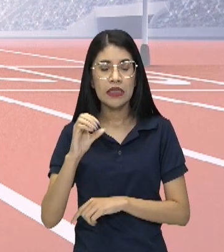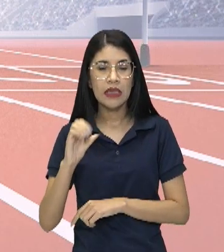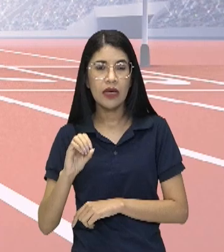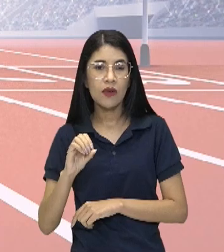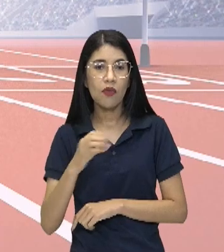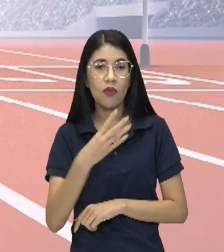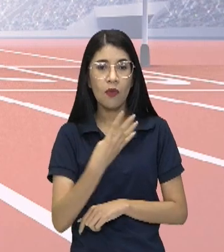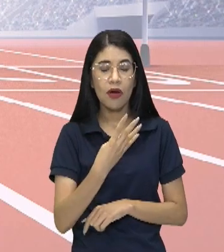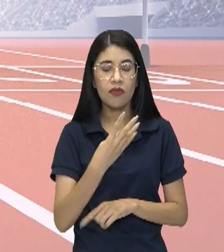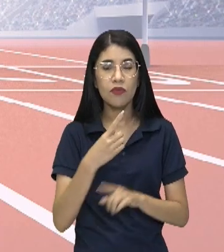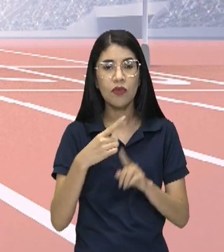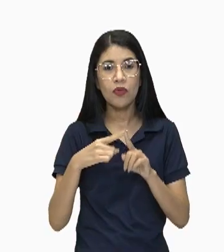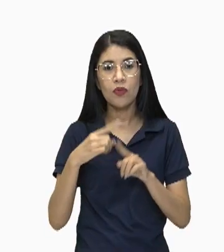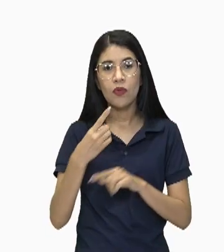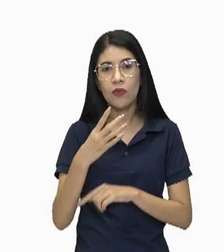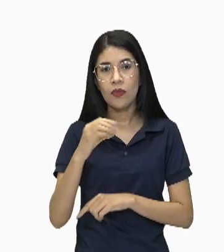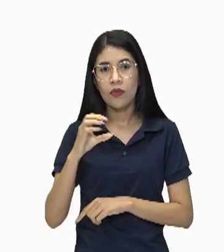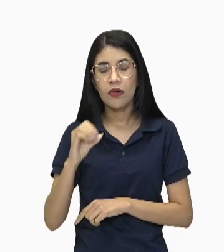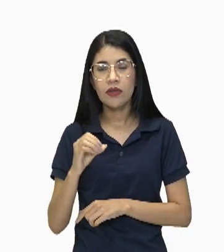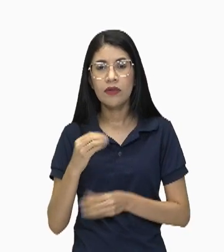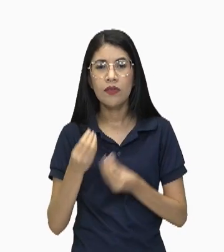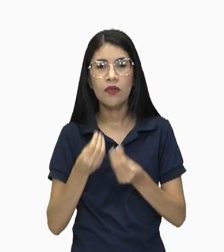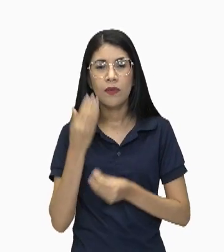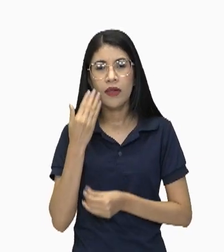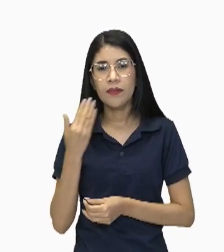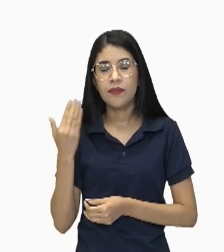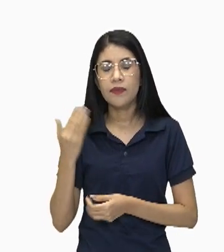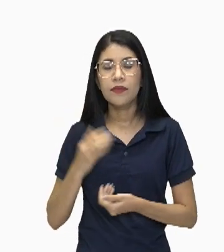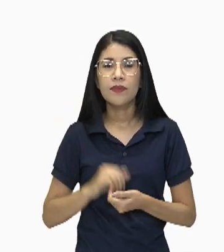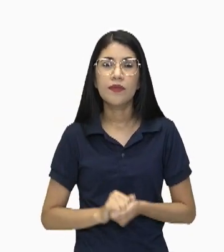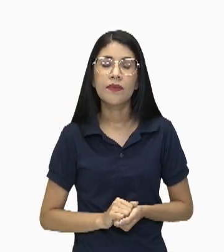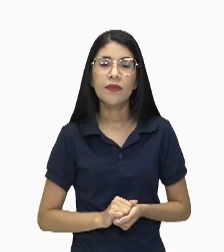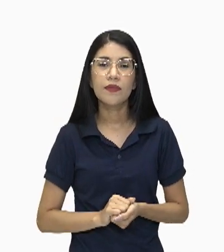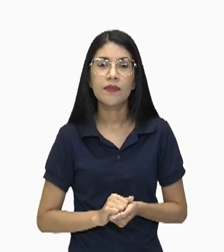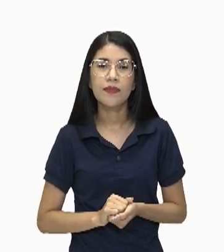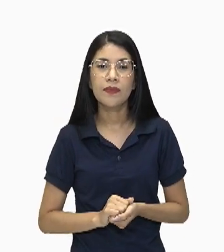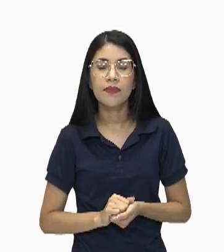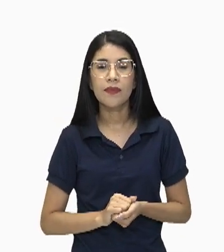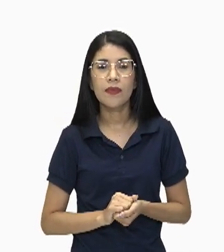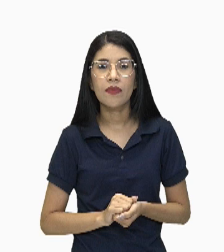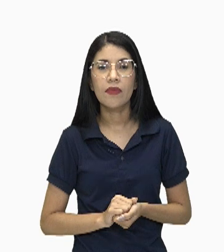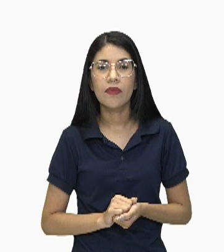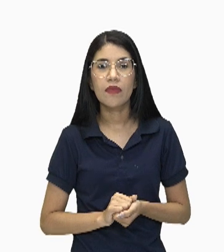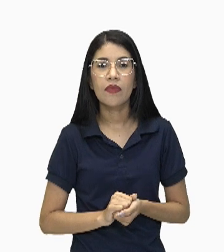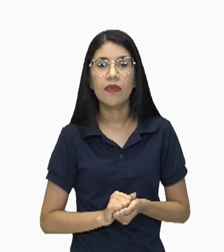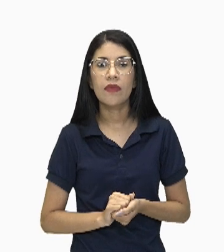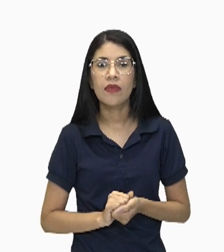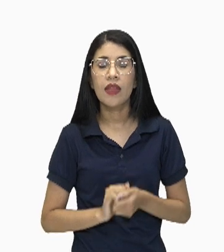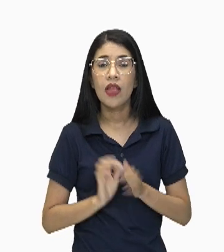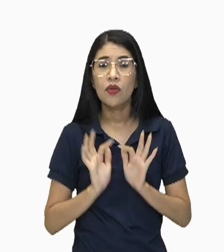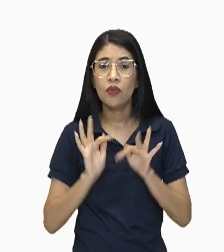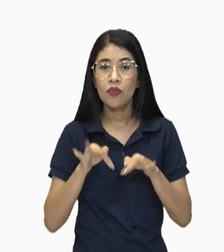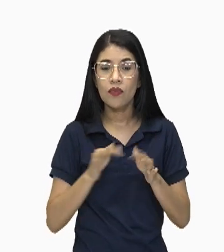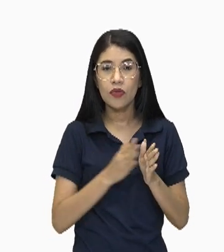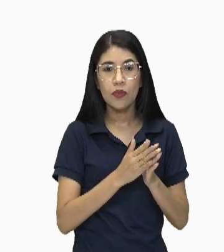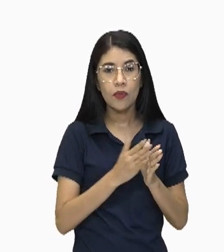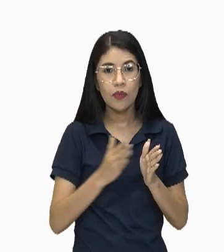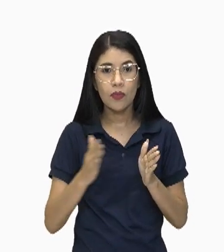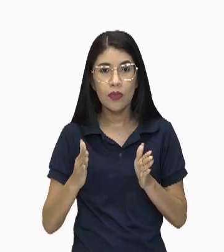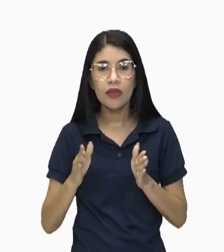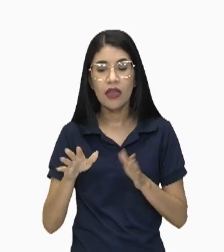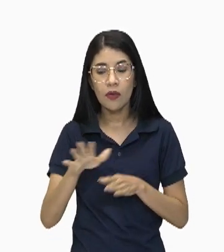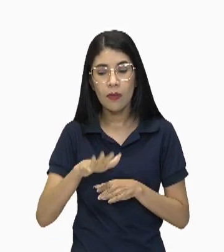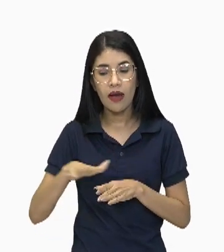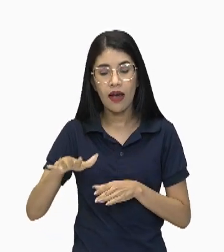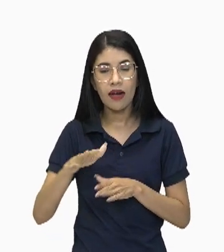entender um pouco mais dessa prova, olha só a cartela traz para a gente. Ao fim de cada percurso, há uma área de